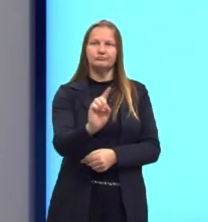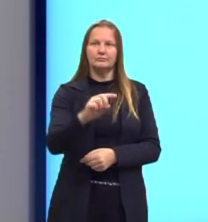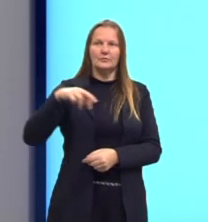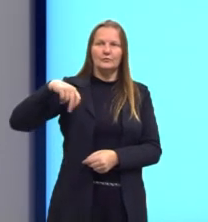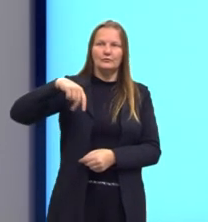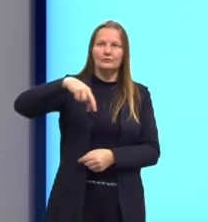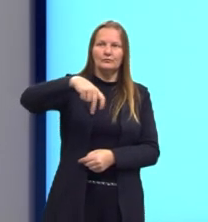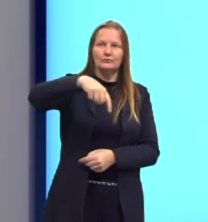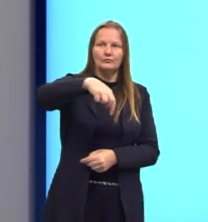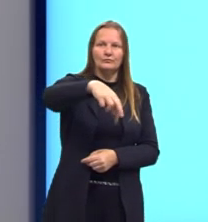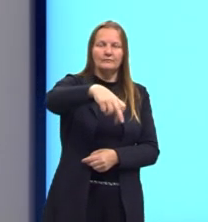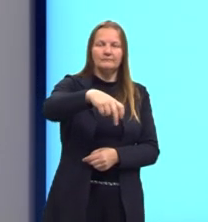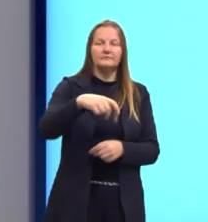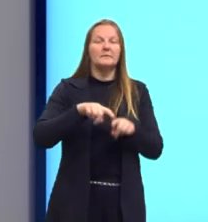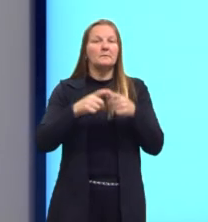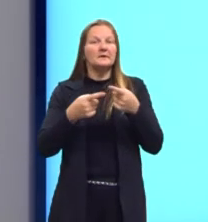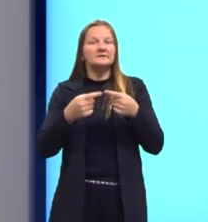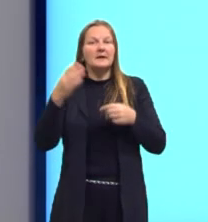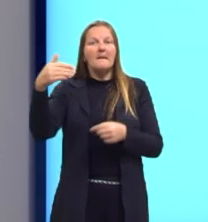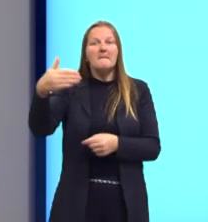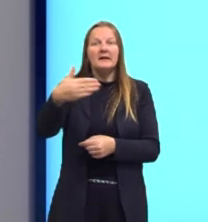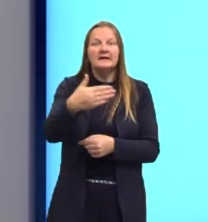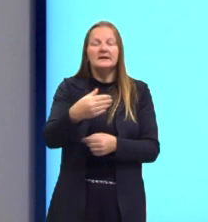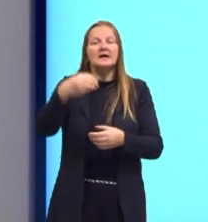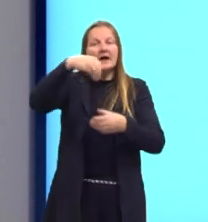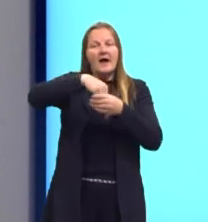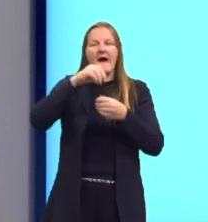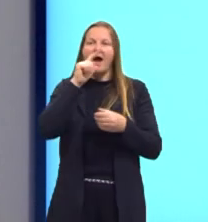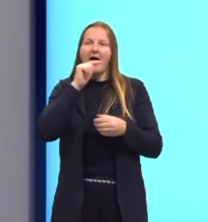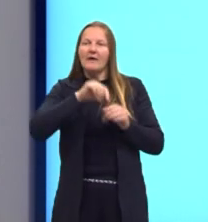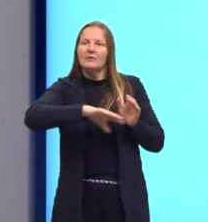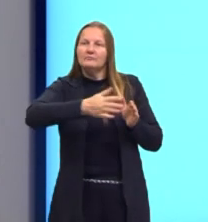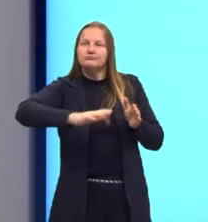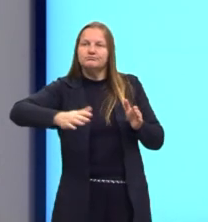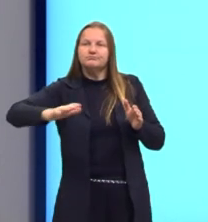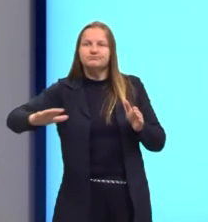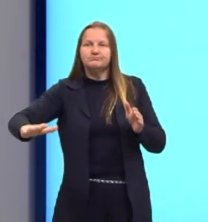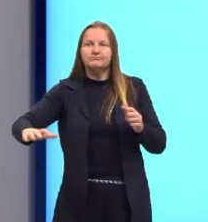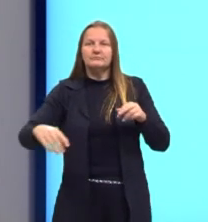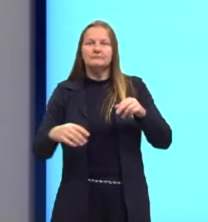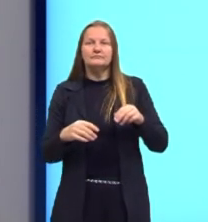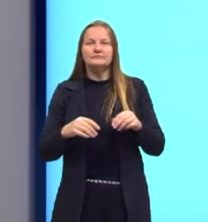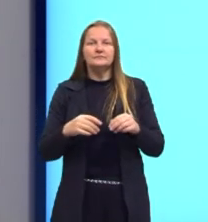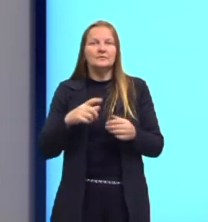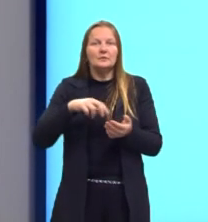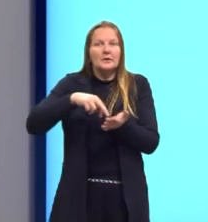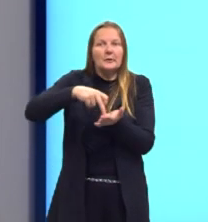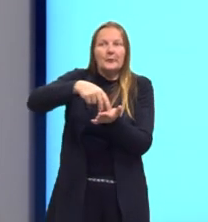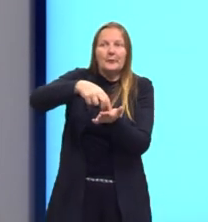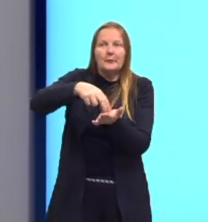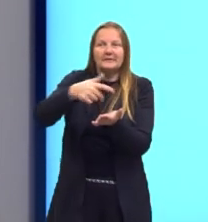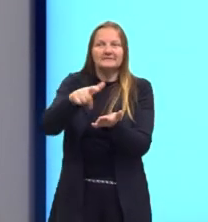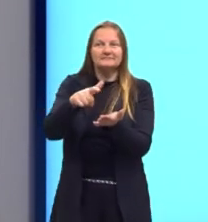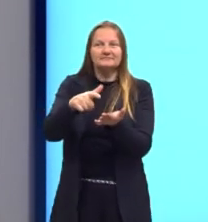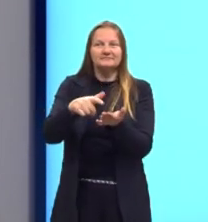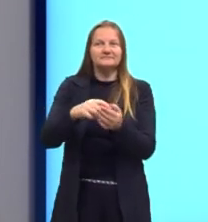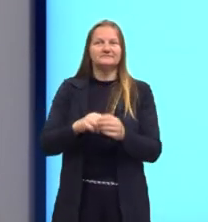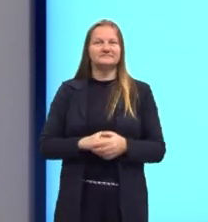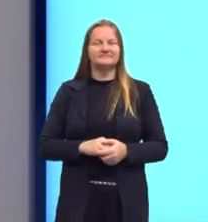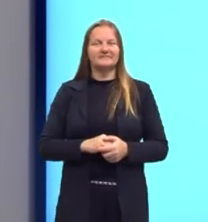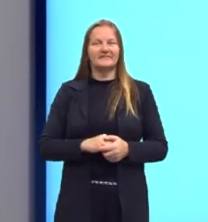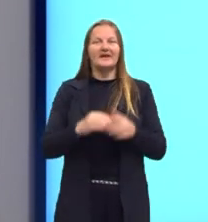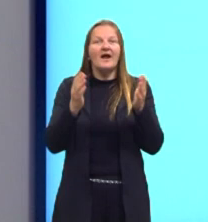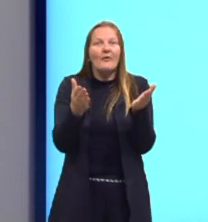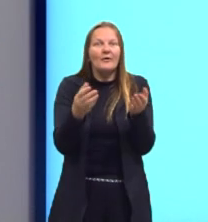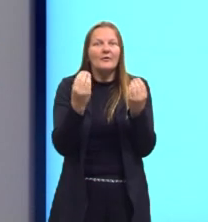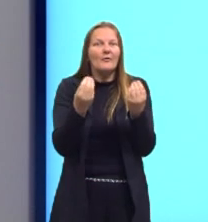esse os uma baleia é só que ela não possui membro posterior né